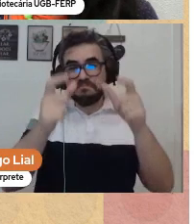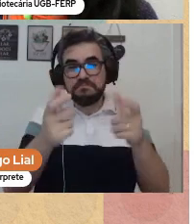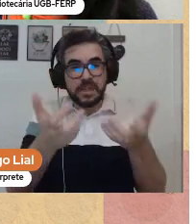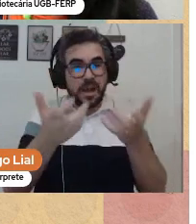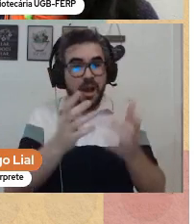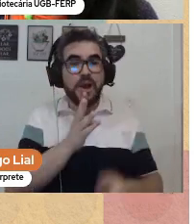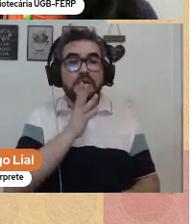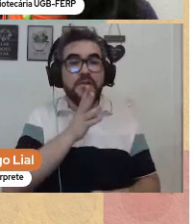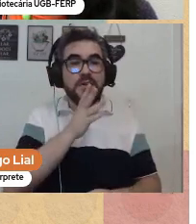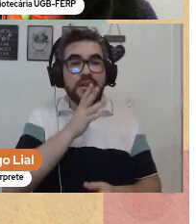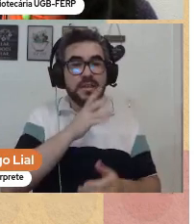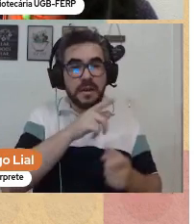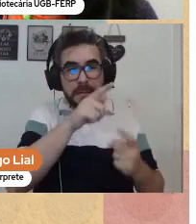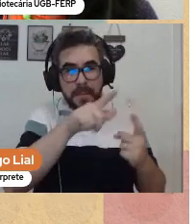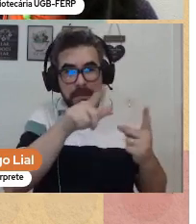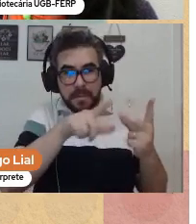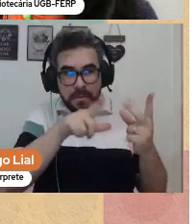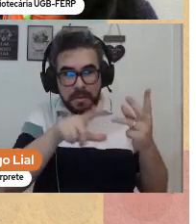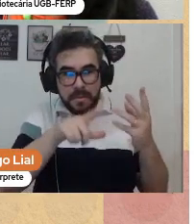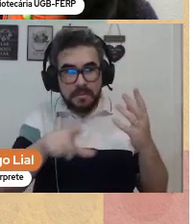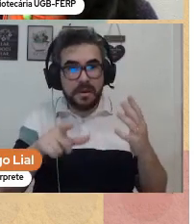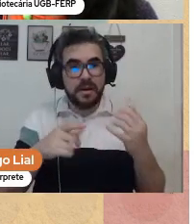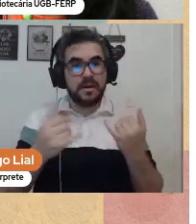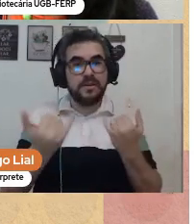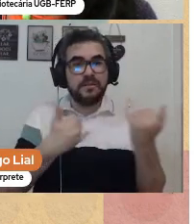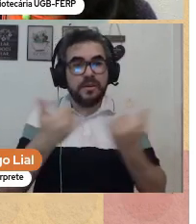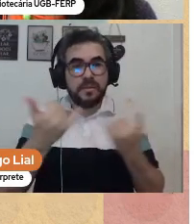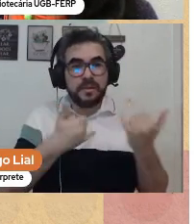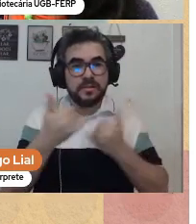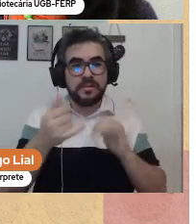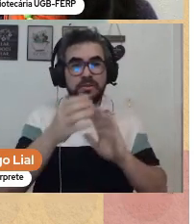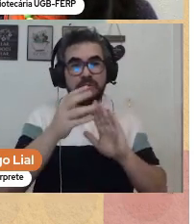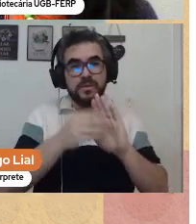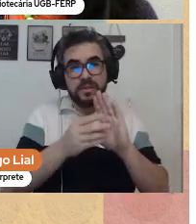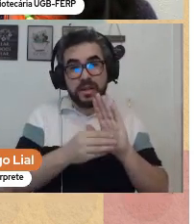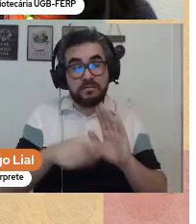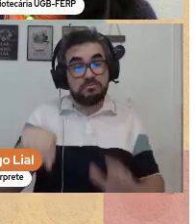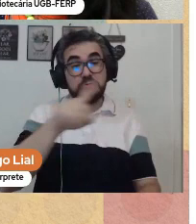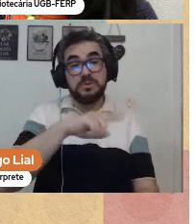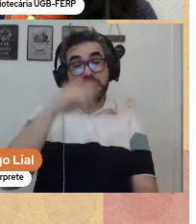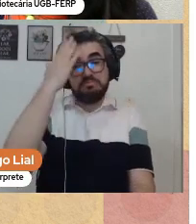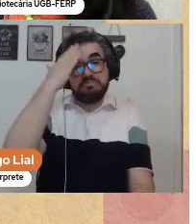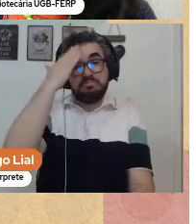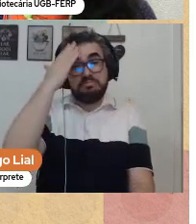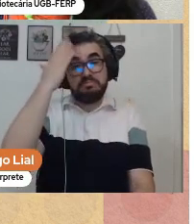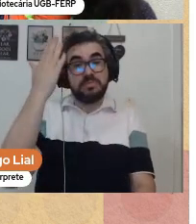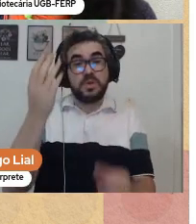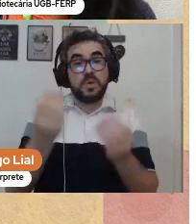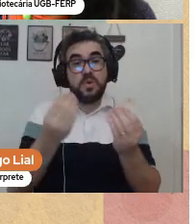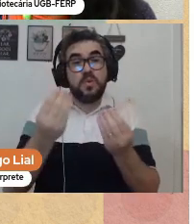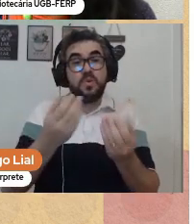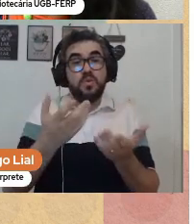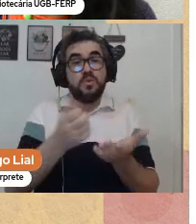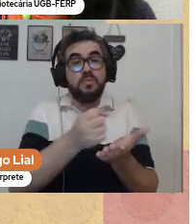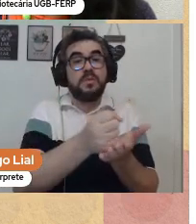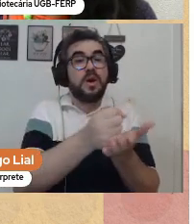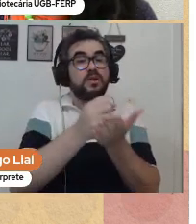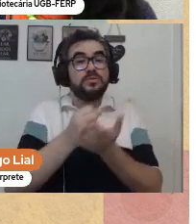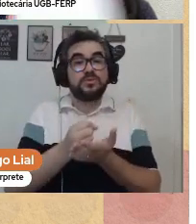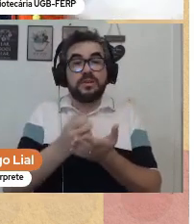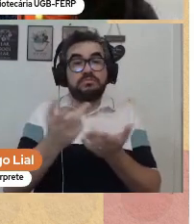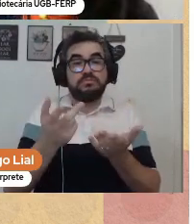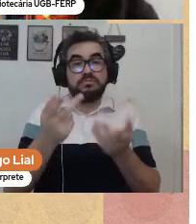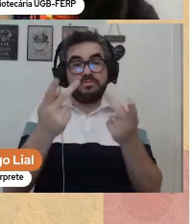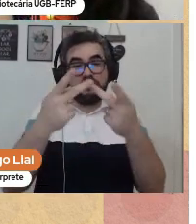fazer essa troca do que a gente poderia estar trabalhando melhor. Então, estão todos lá e desejo que seja válido